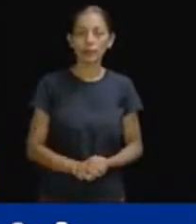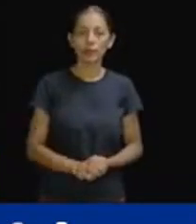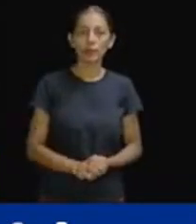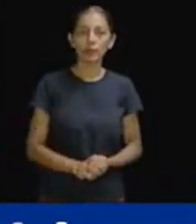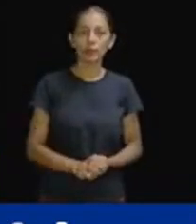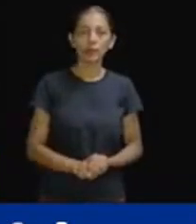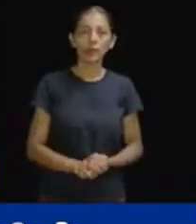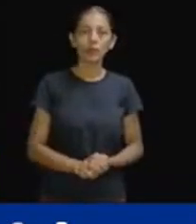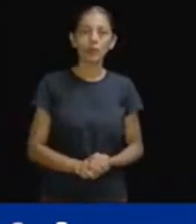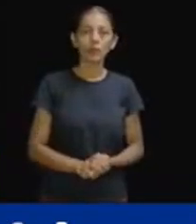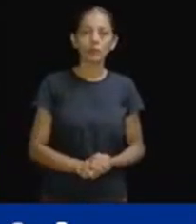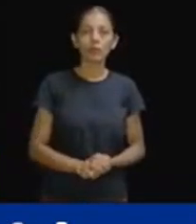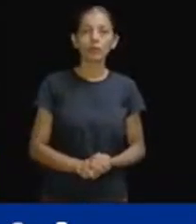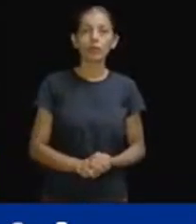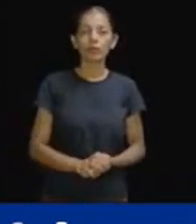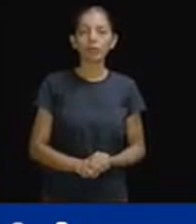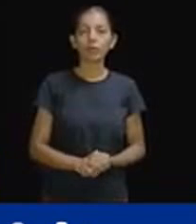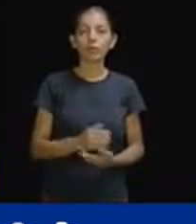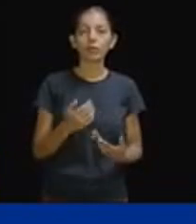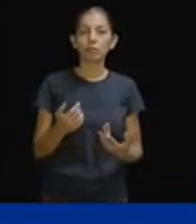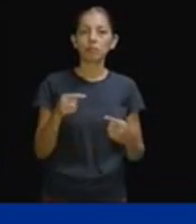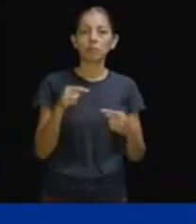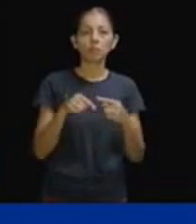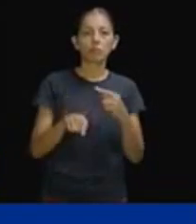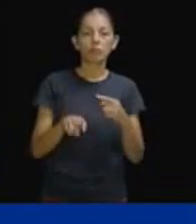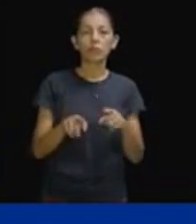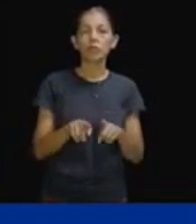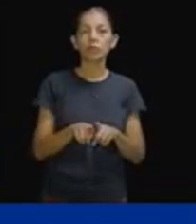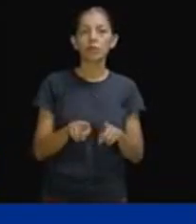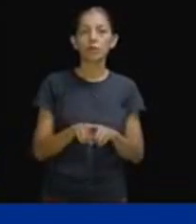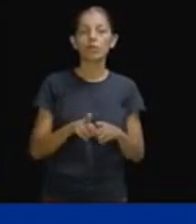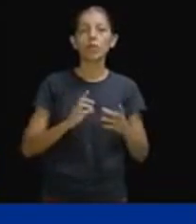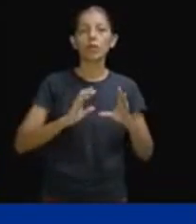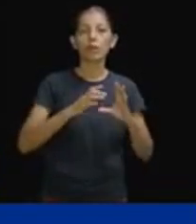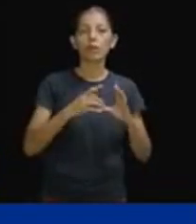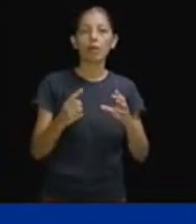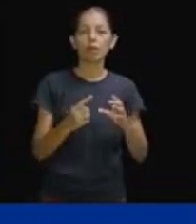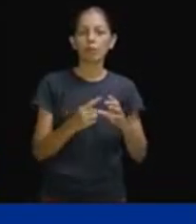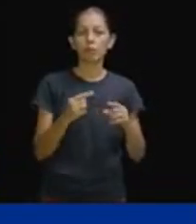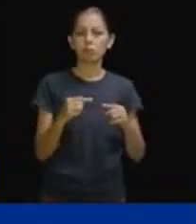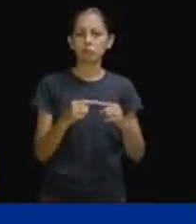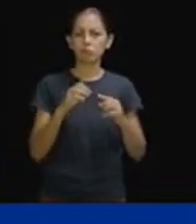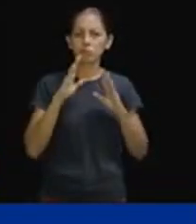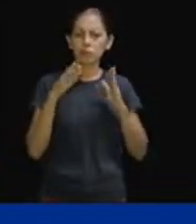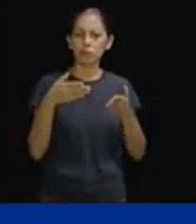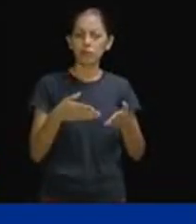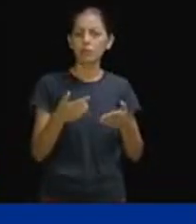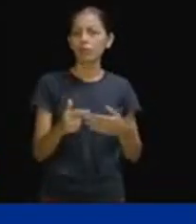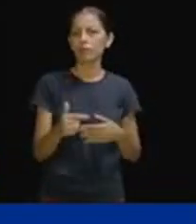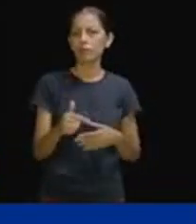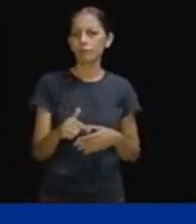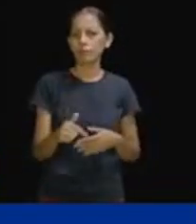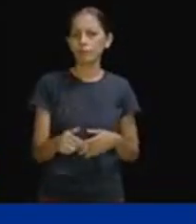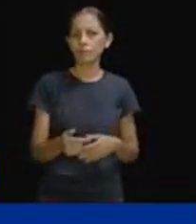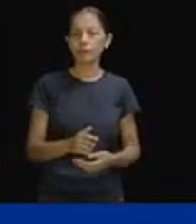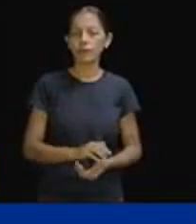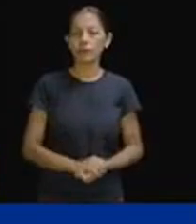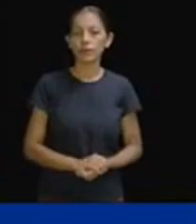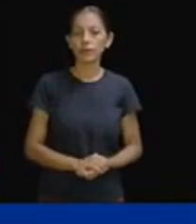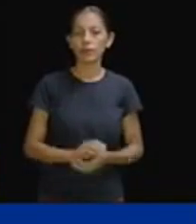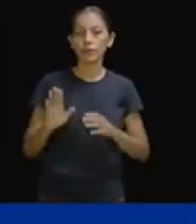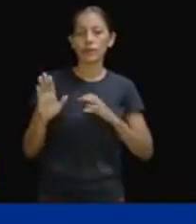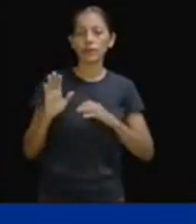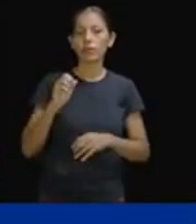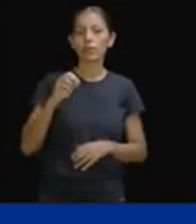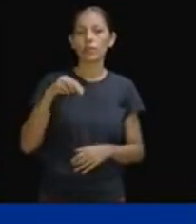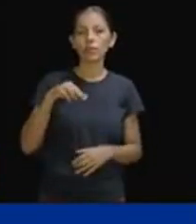trouxe prejuízo à transparência da chapa em que faz parte, né? O candidato Antônio e o seu vice